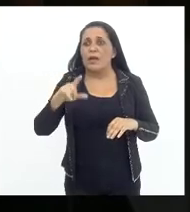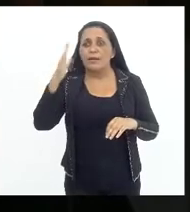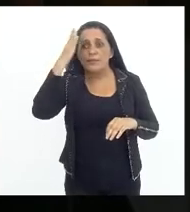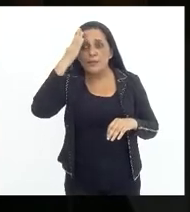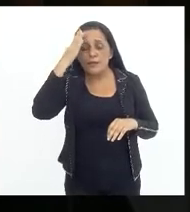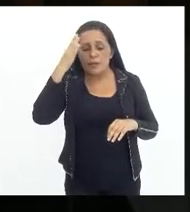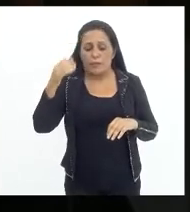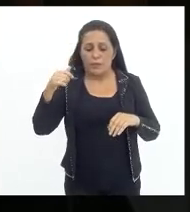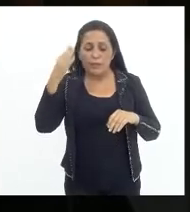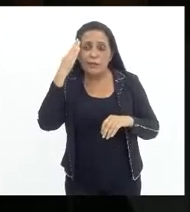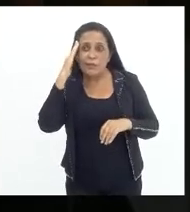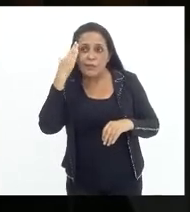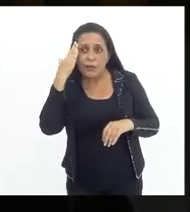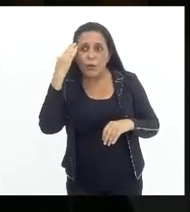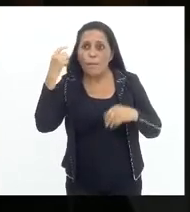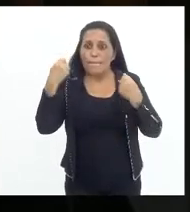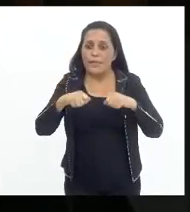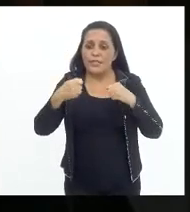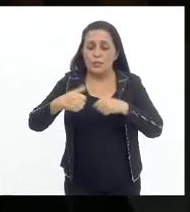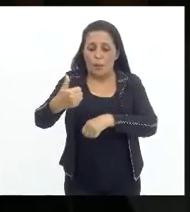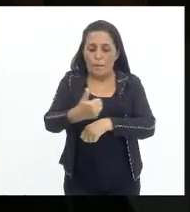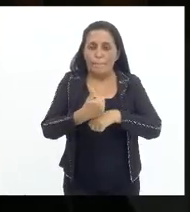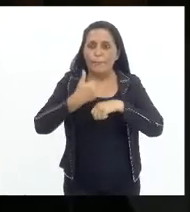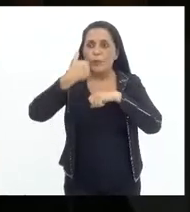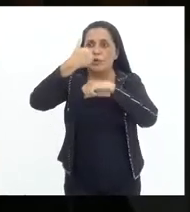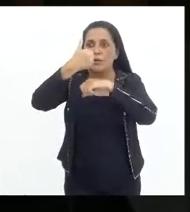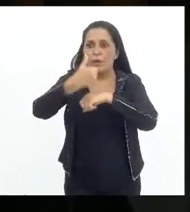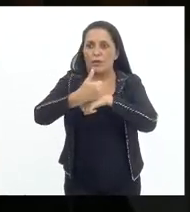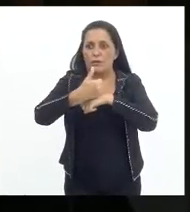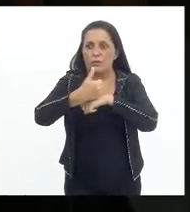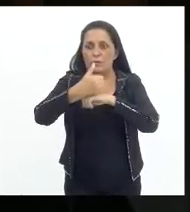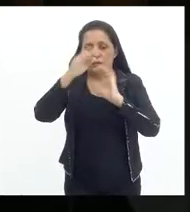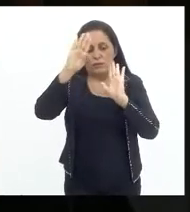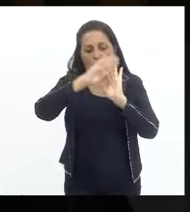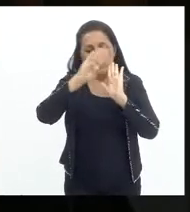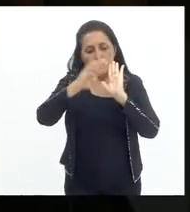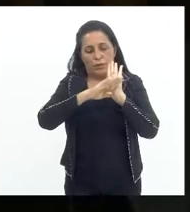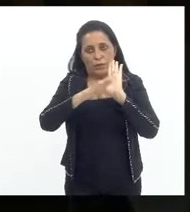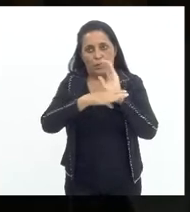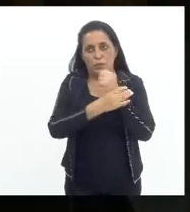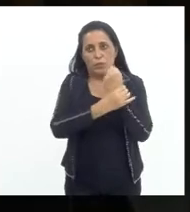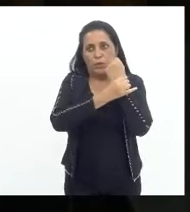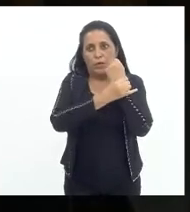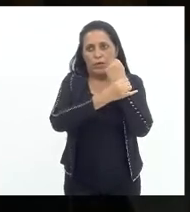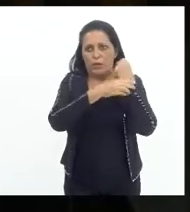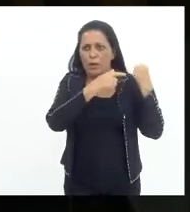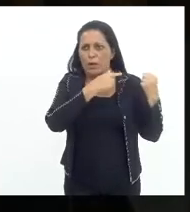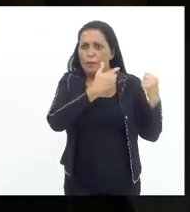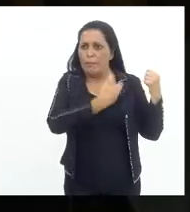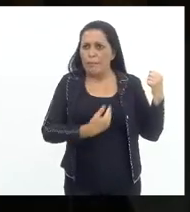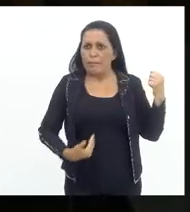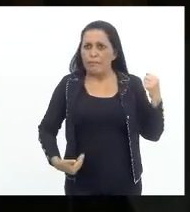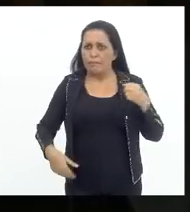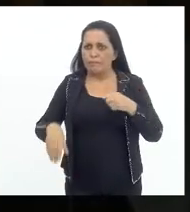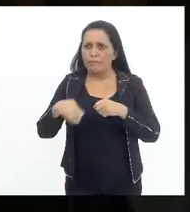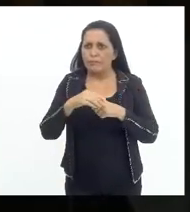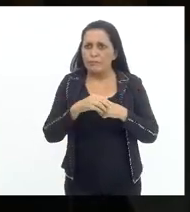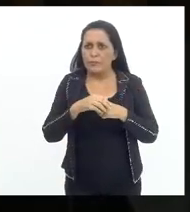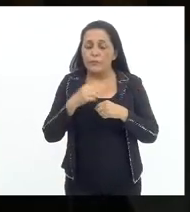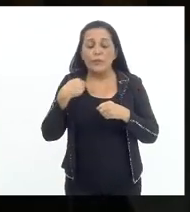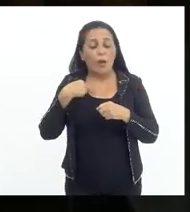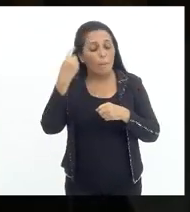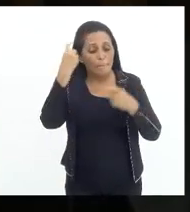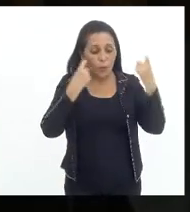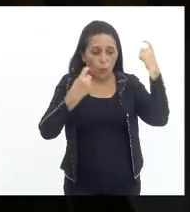que era preciso jogar jogar prioridade na agenda da Segurança Pública não se preocupou em me checar na